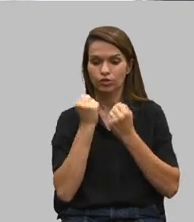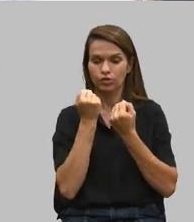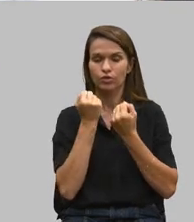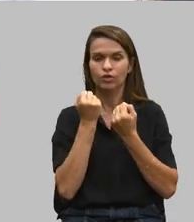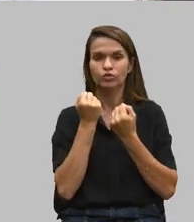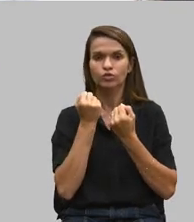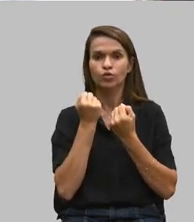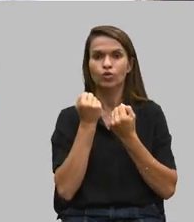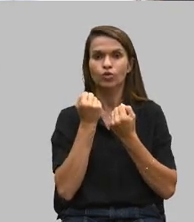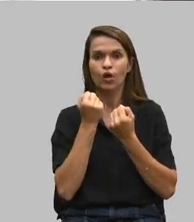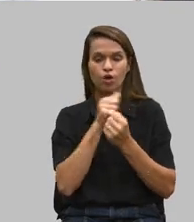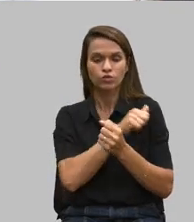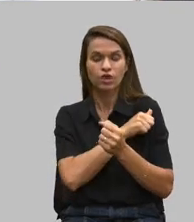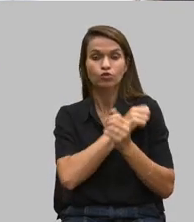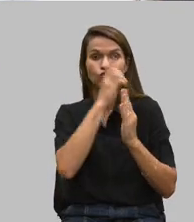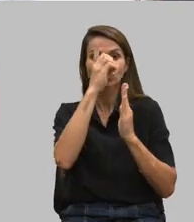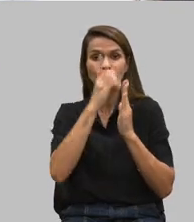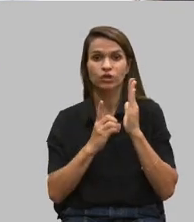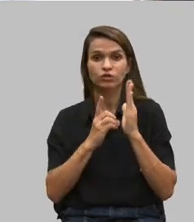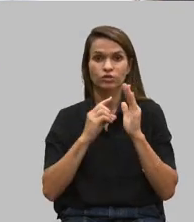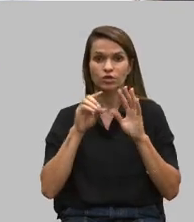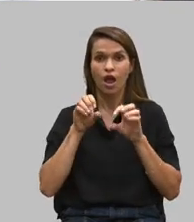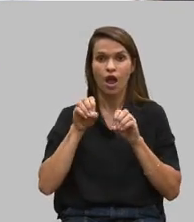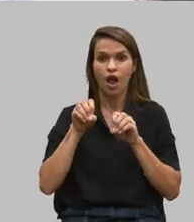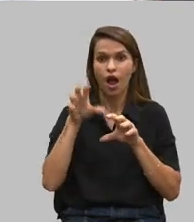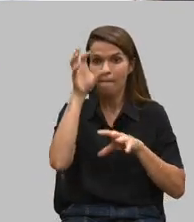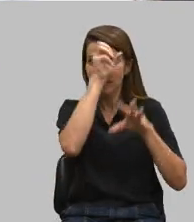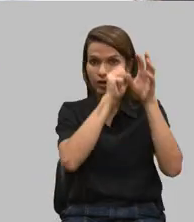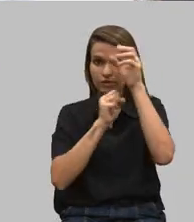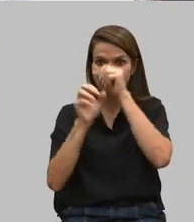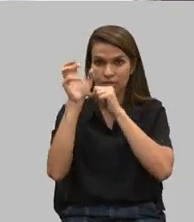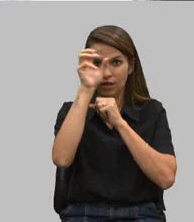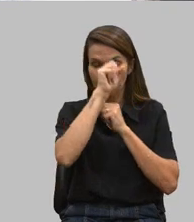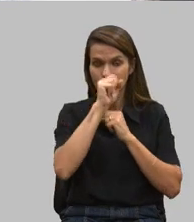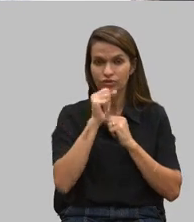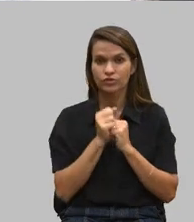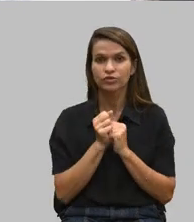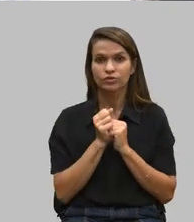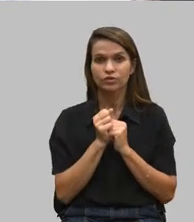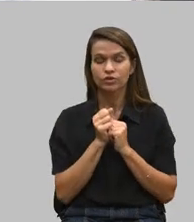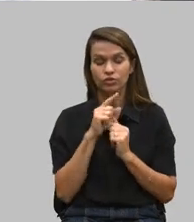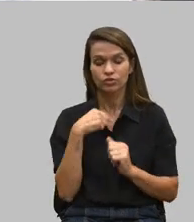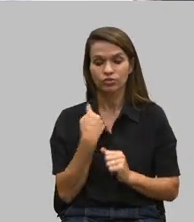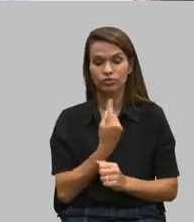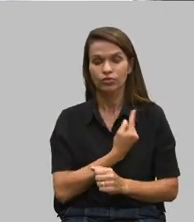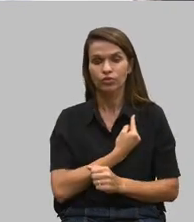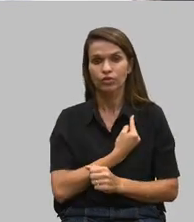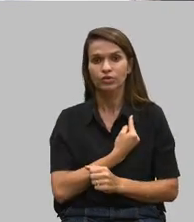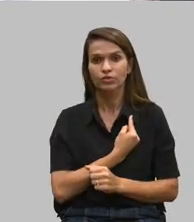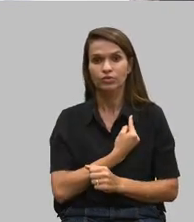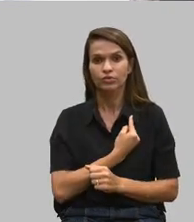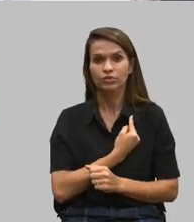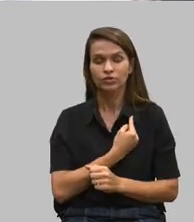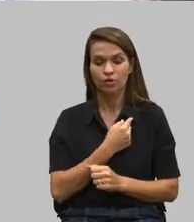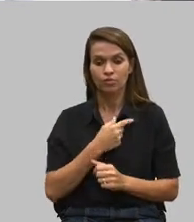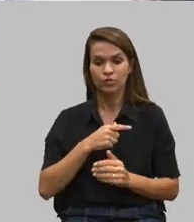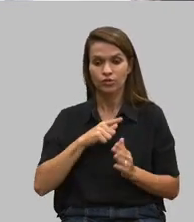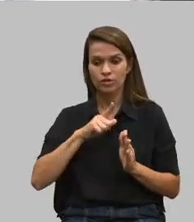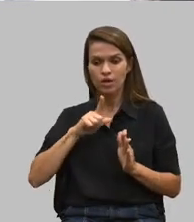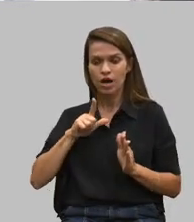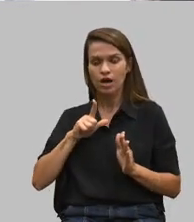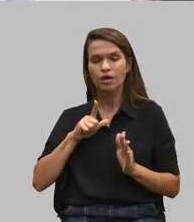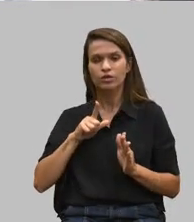direito de aprendizagem direito de aprendizagem já que nós estamos antes de qualquer